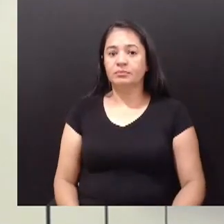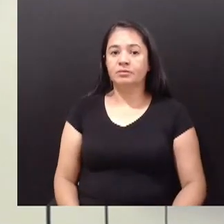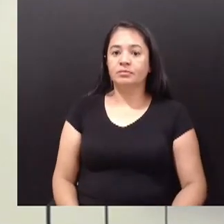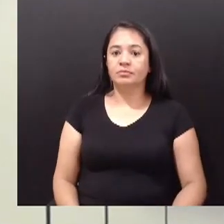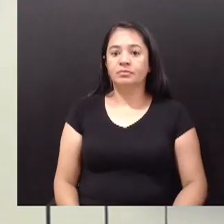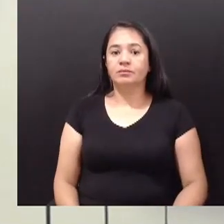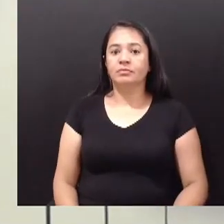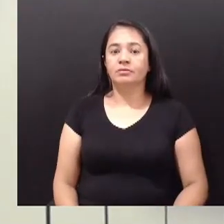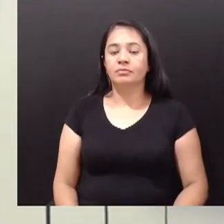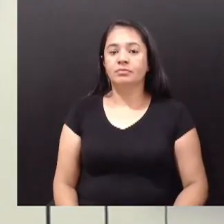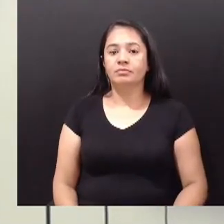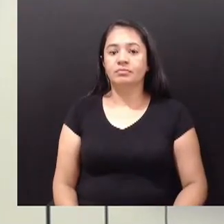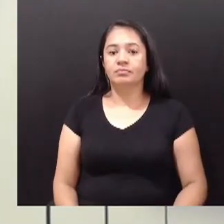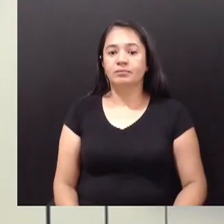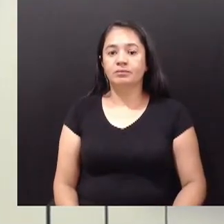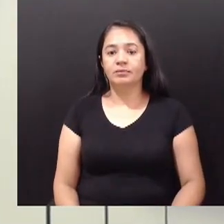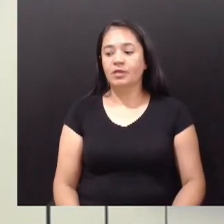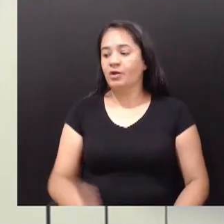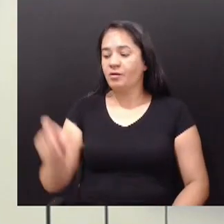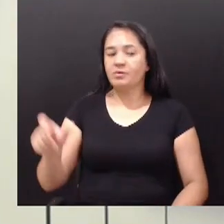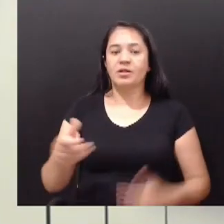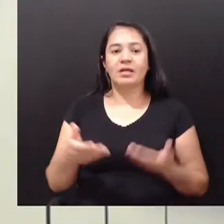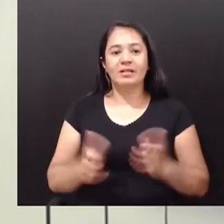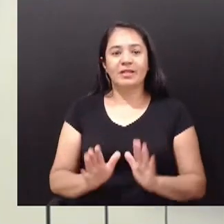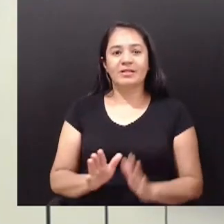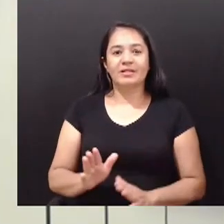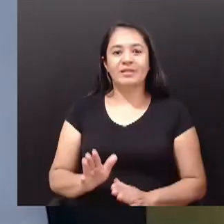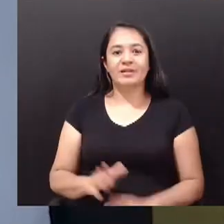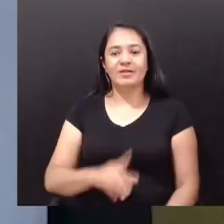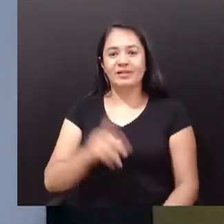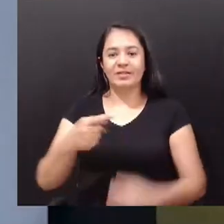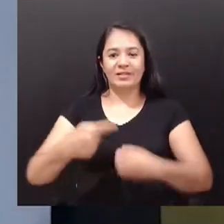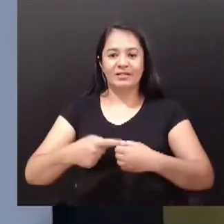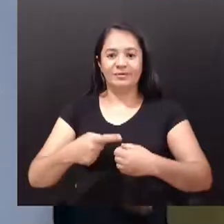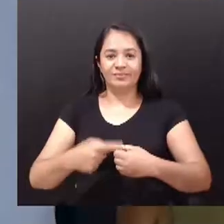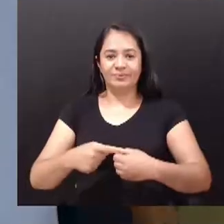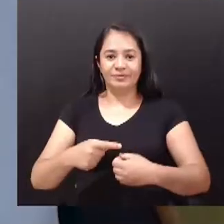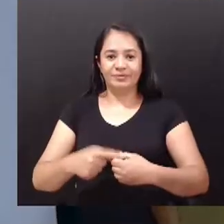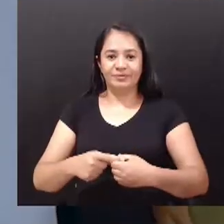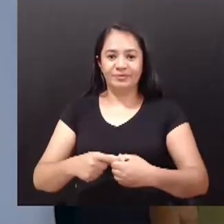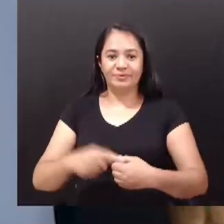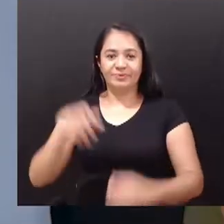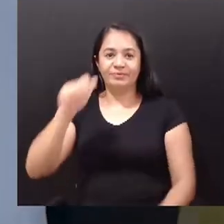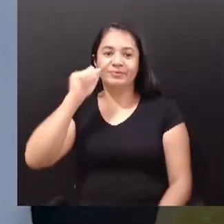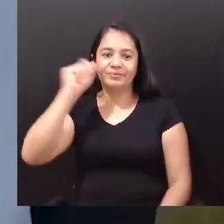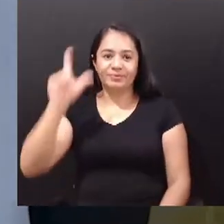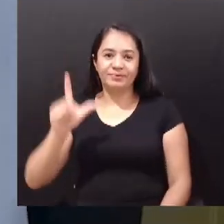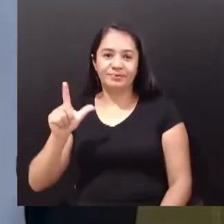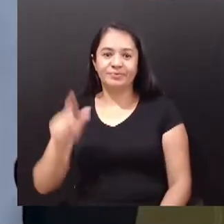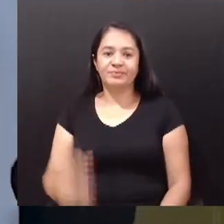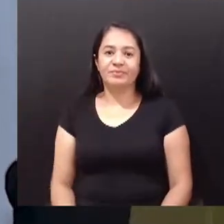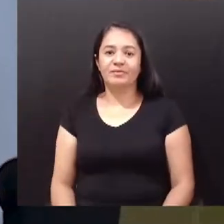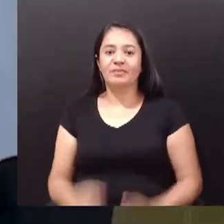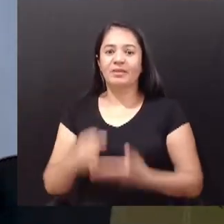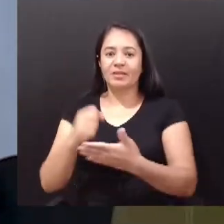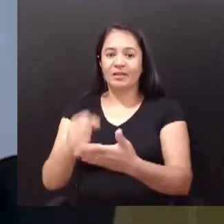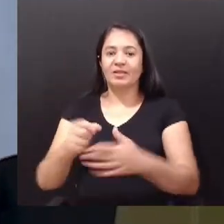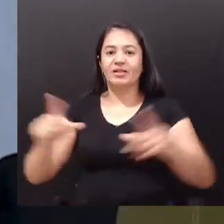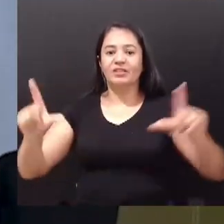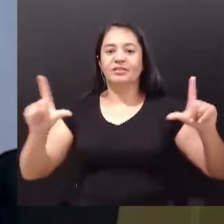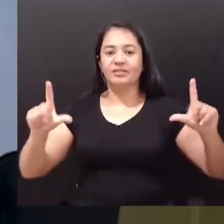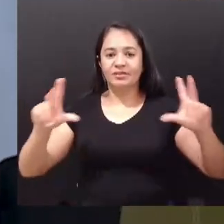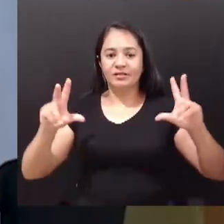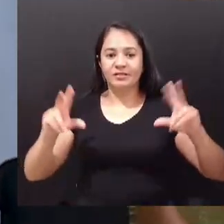cultural que nasceu em Alagoas. A solenidade para a entrega do título de cidadão campineiro